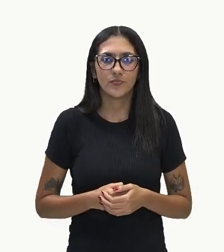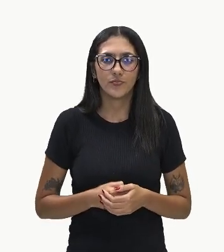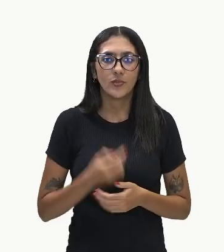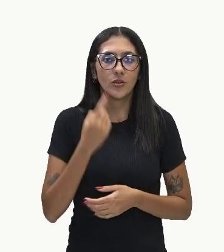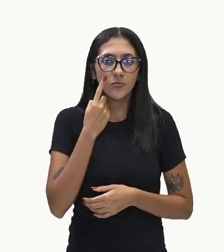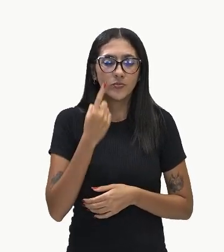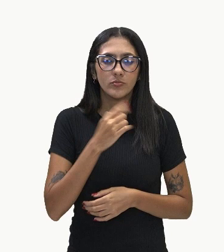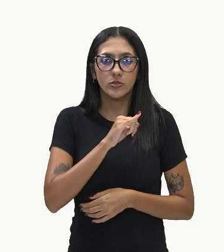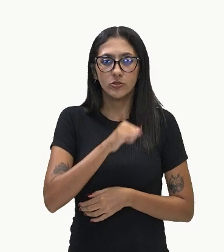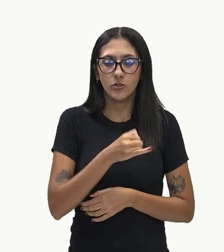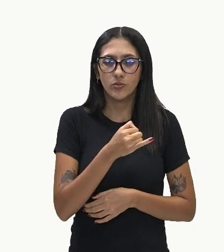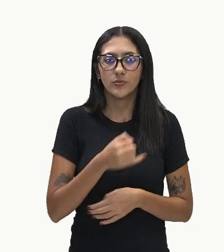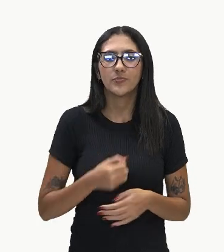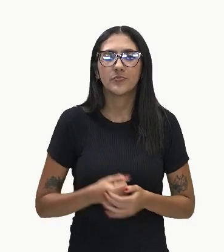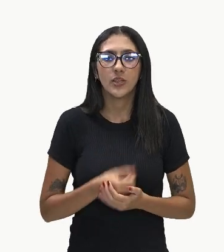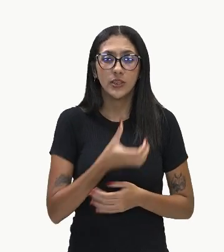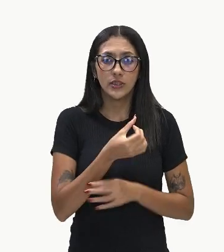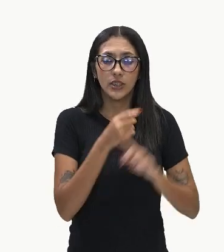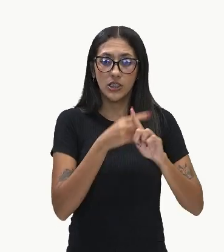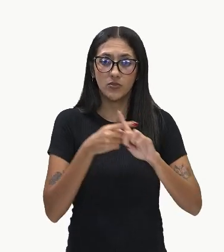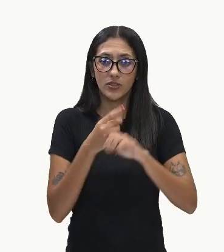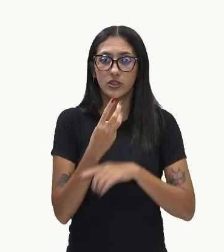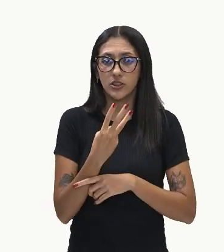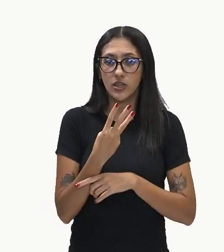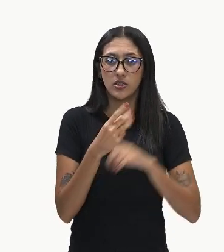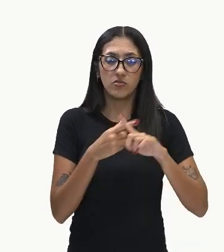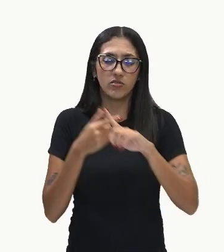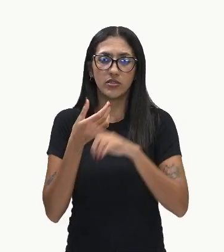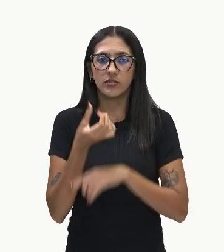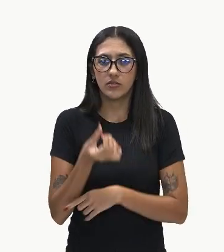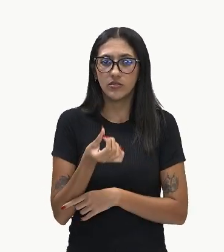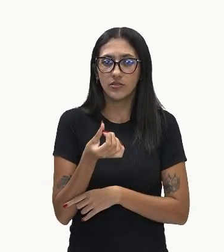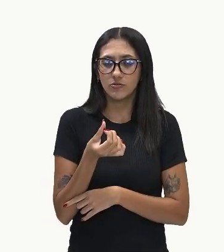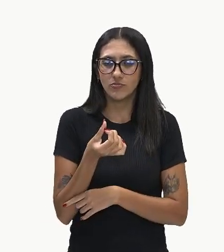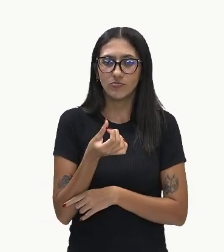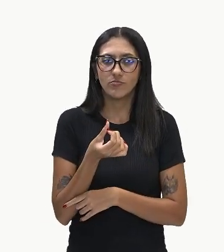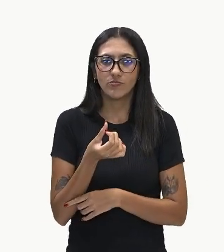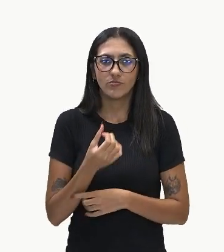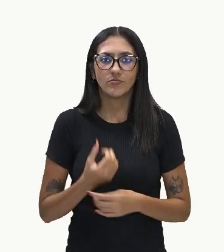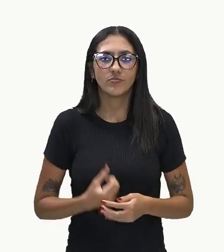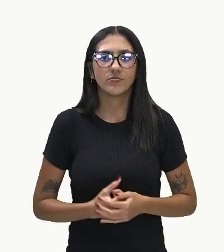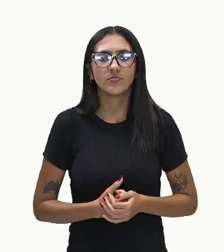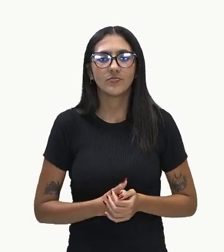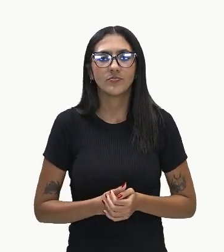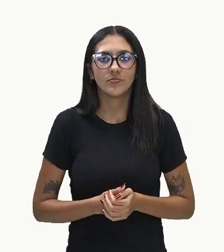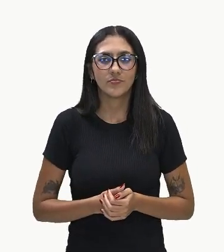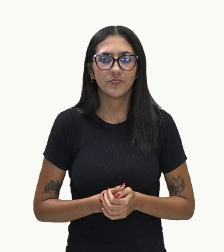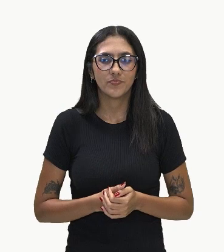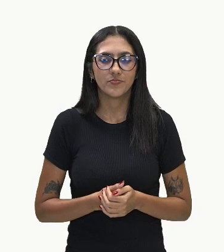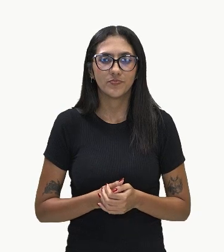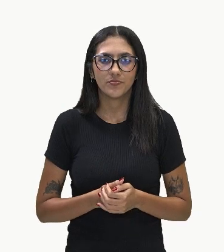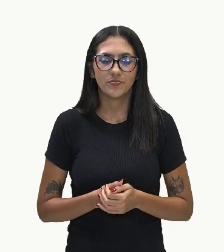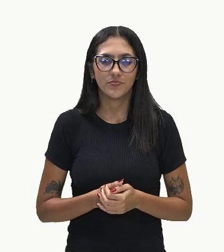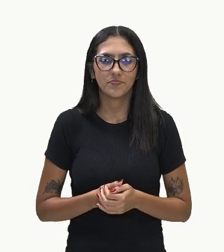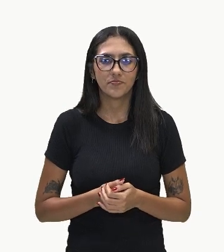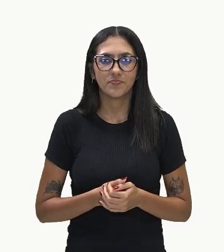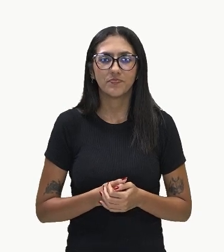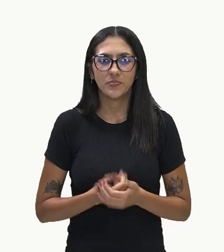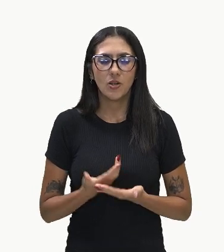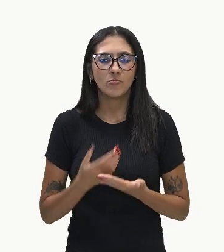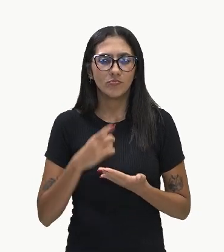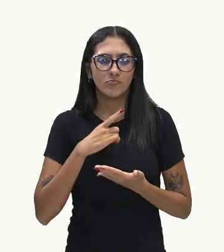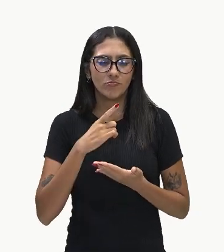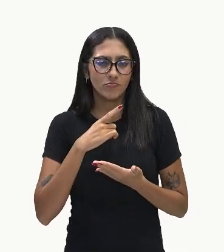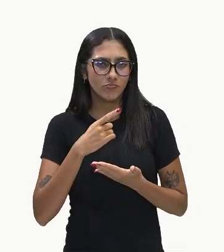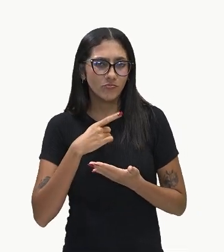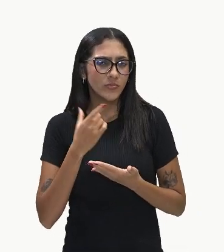ó. 6 vezes 3 vezes 6. Tá bom? Quanto